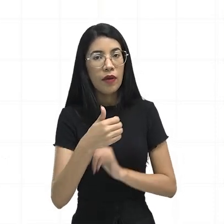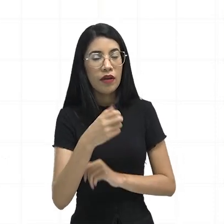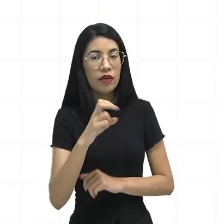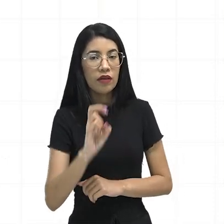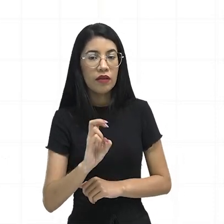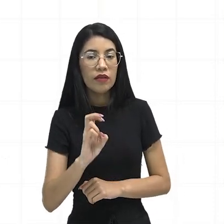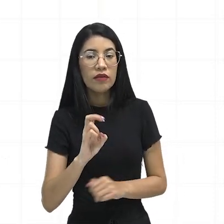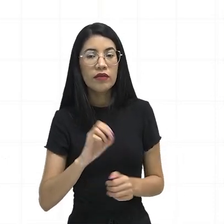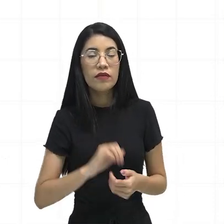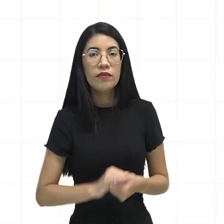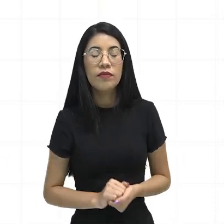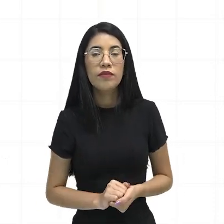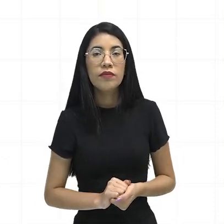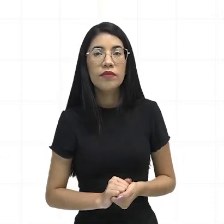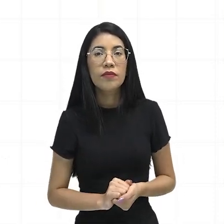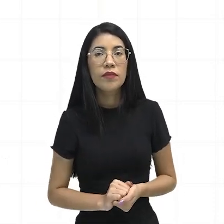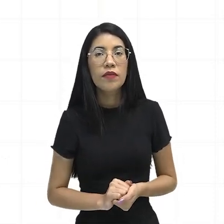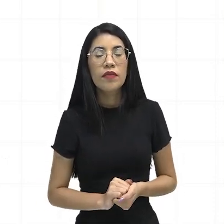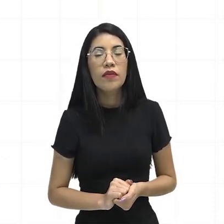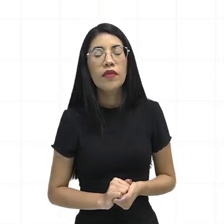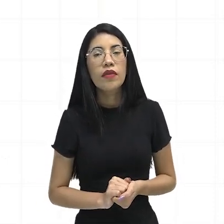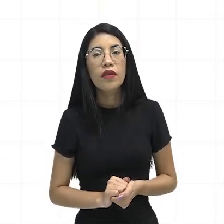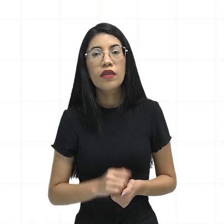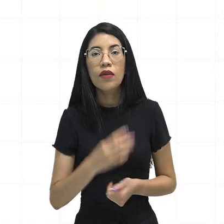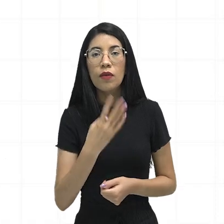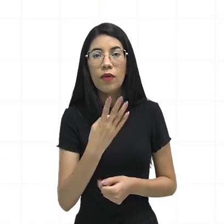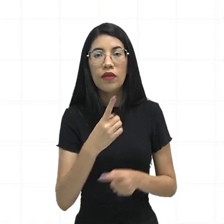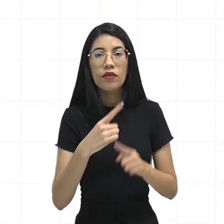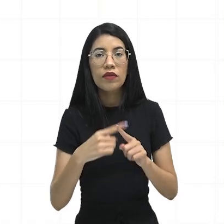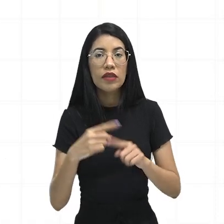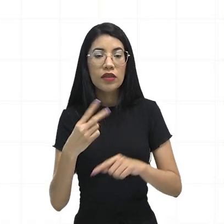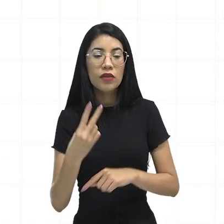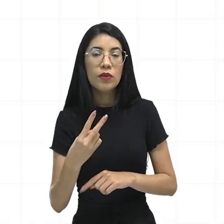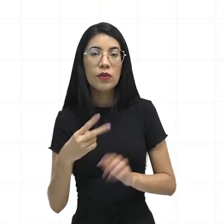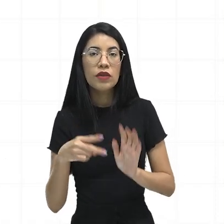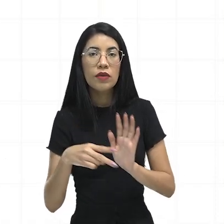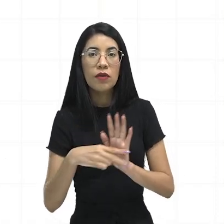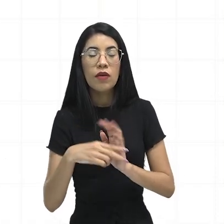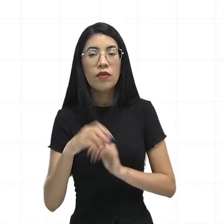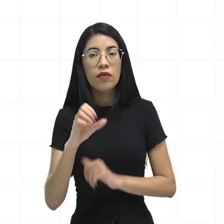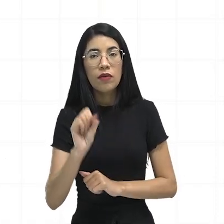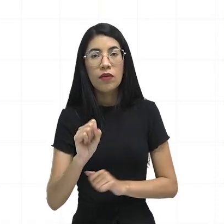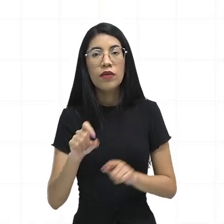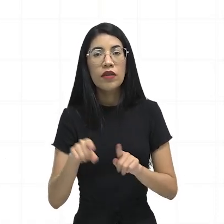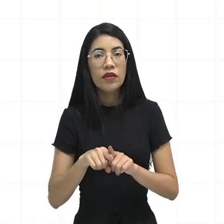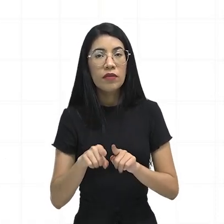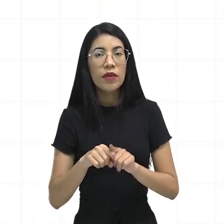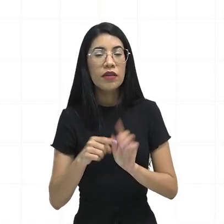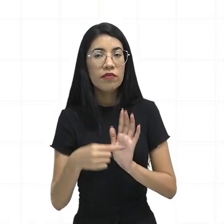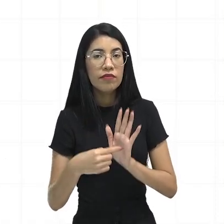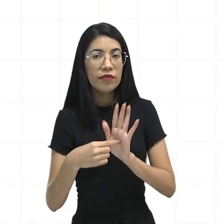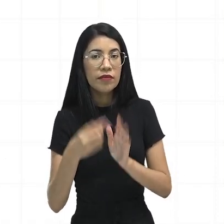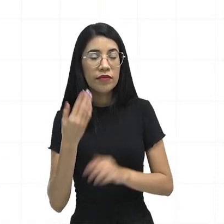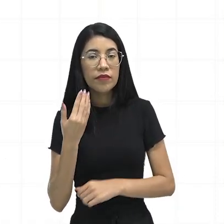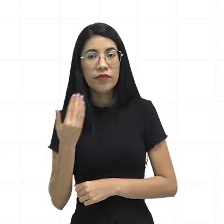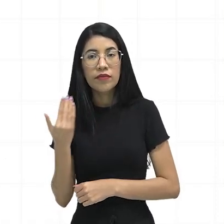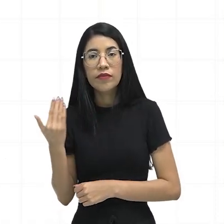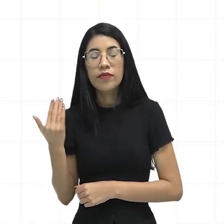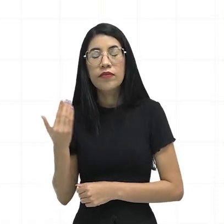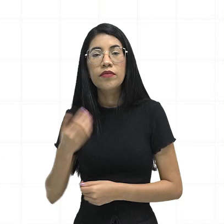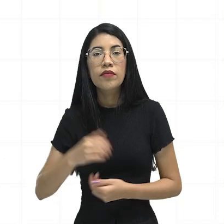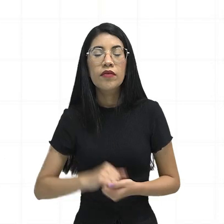aqui em cima, tá? Depois, 4 vezes 2 é 8, que também está indicado aqui em